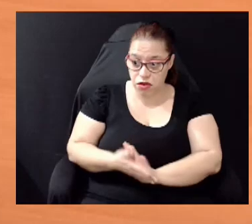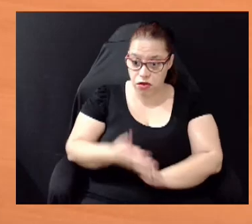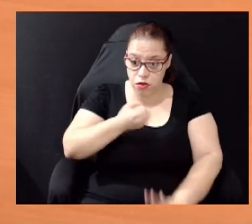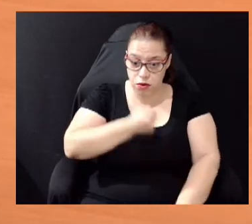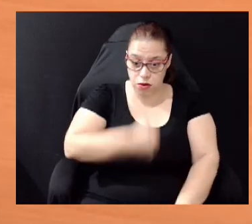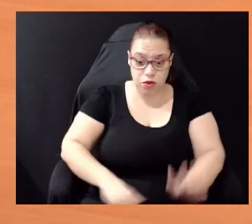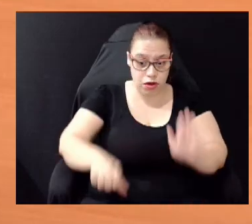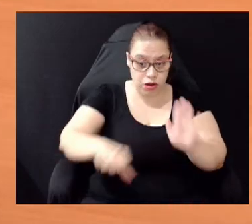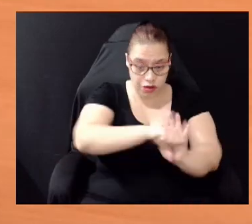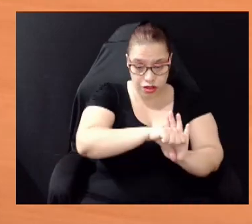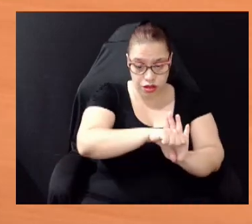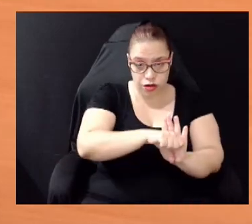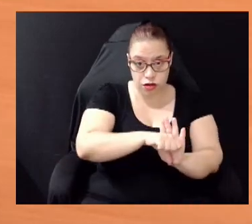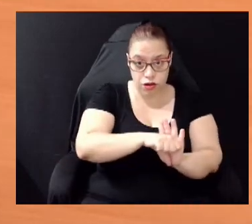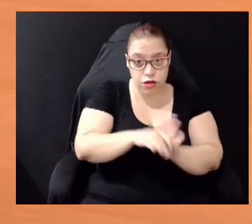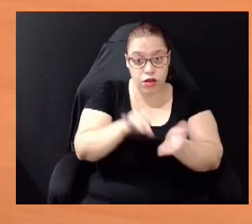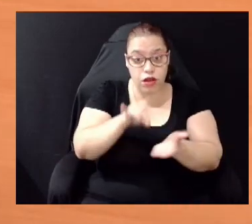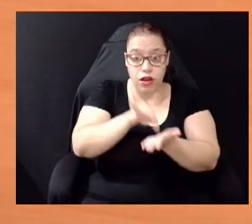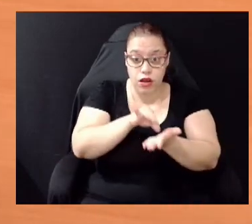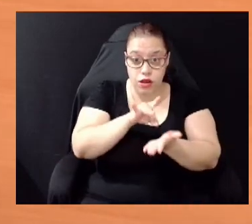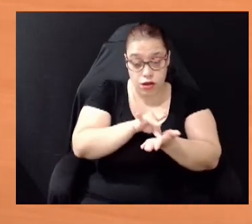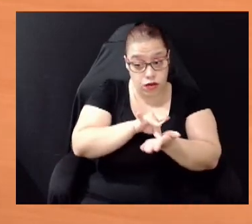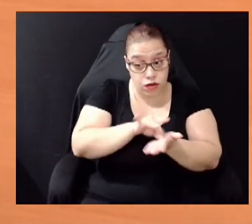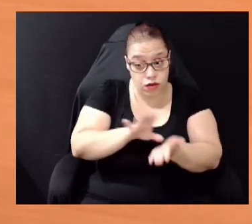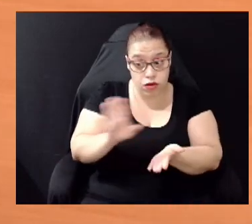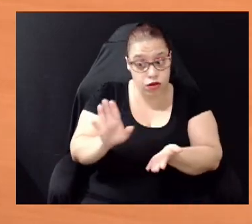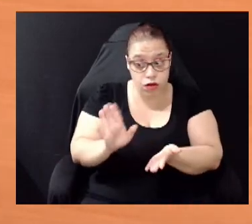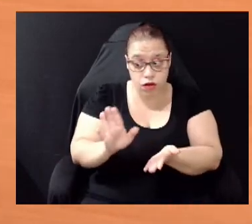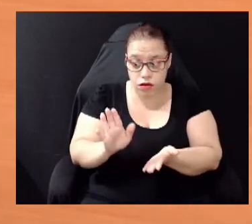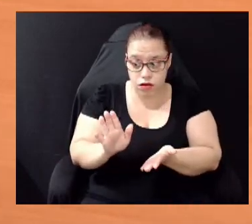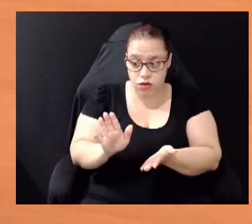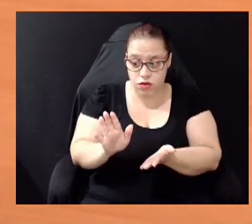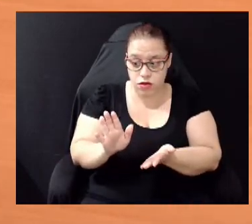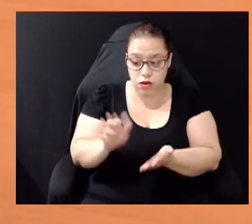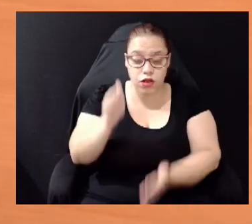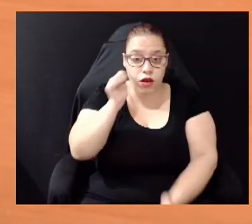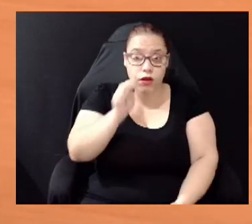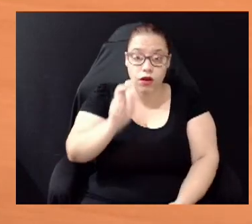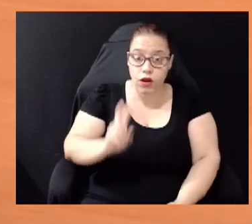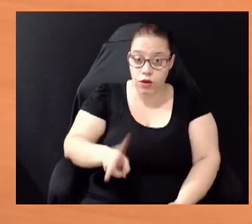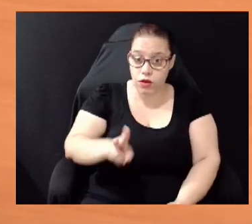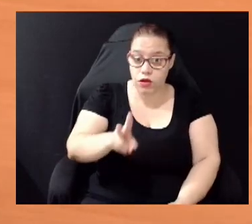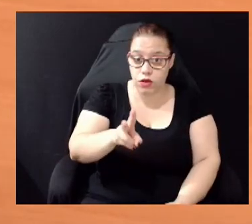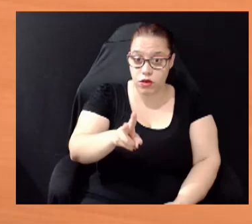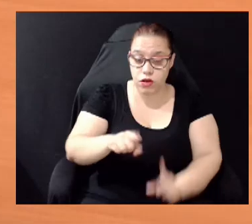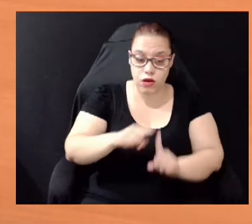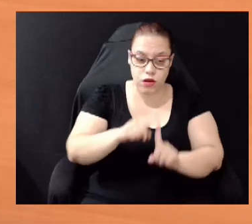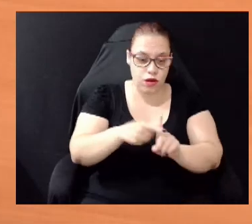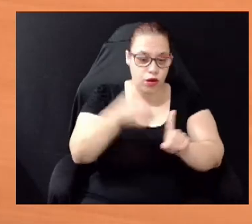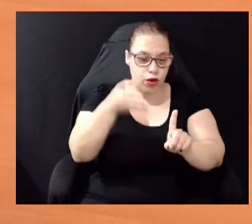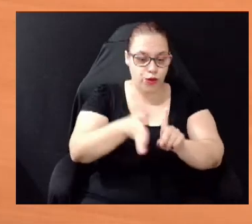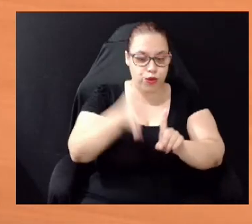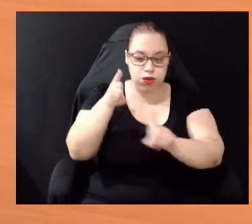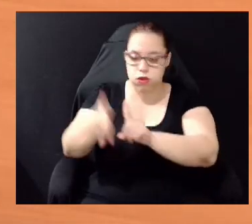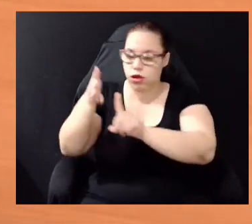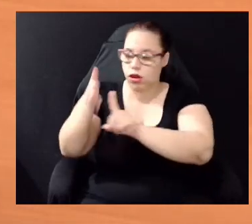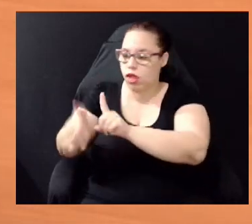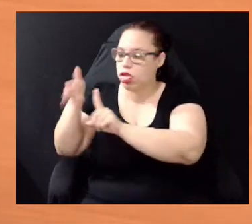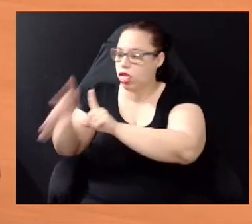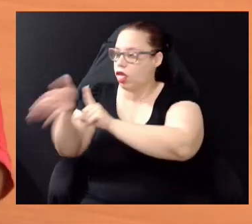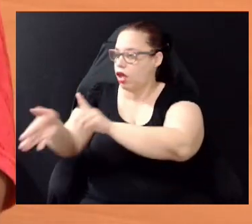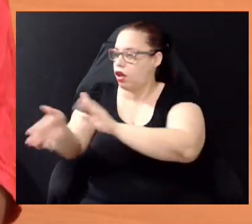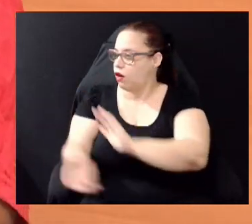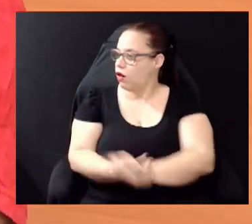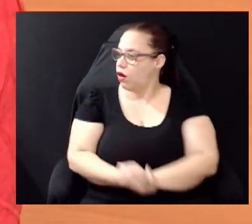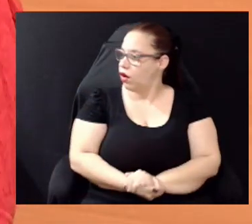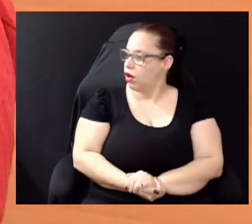Na realidade, é para que as mulheres continuem produzindo mais trabalhadores e mão de obra para esse